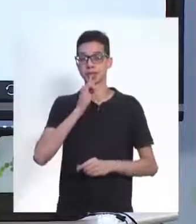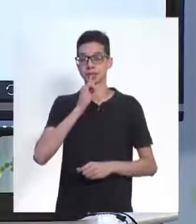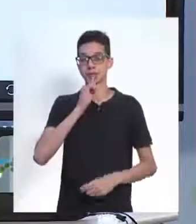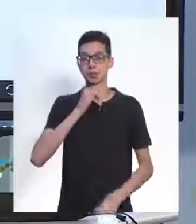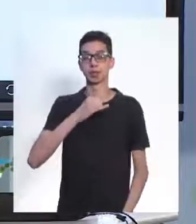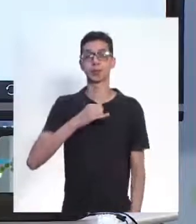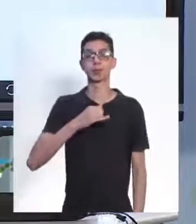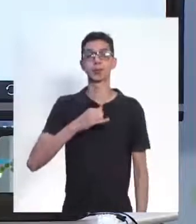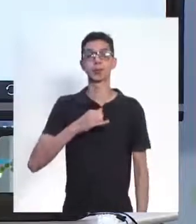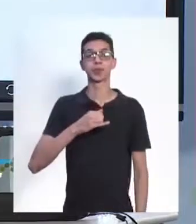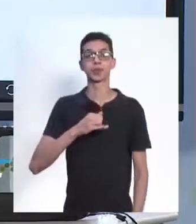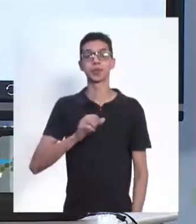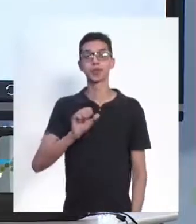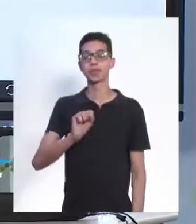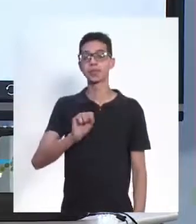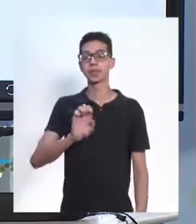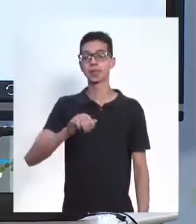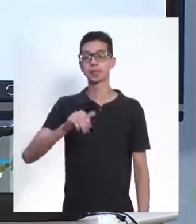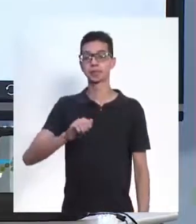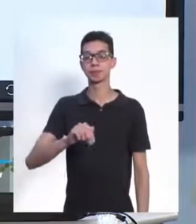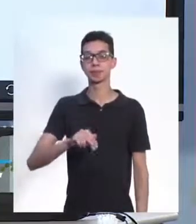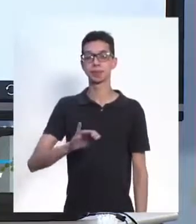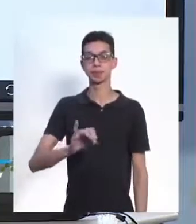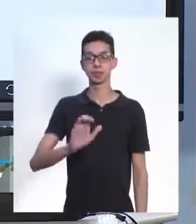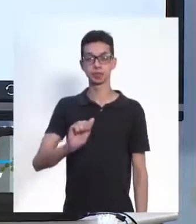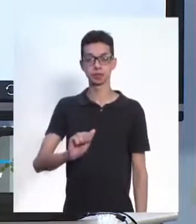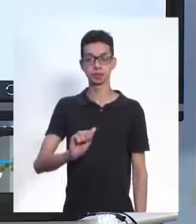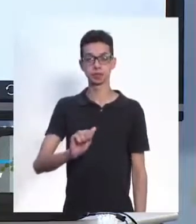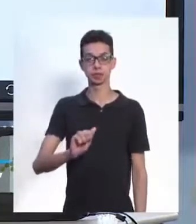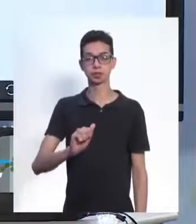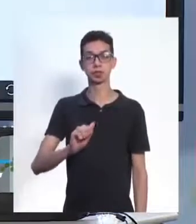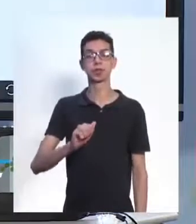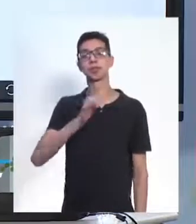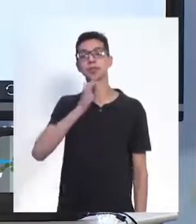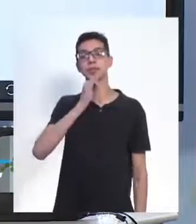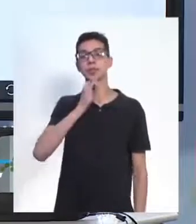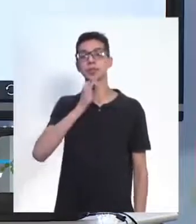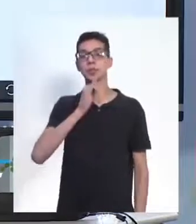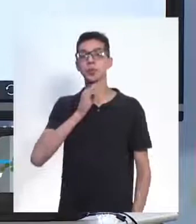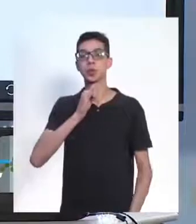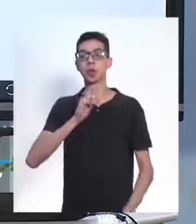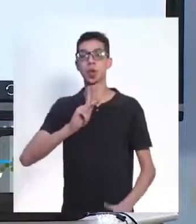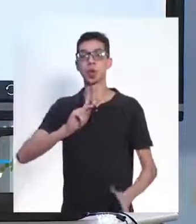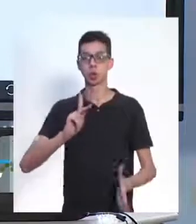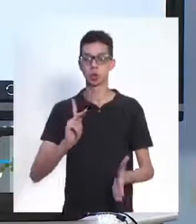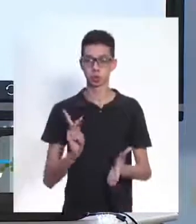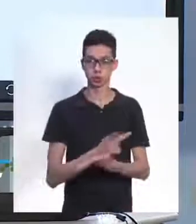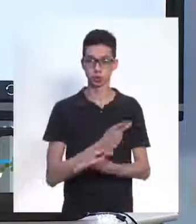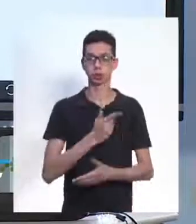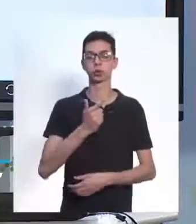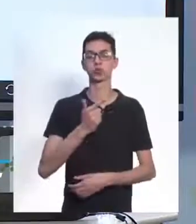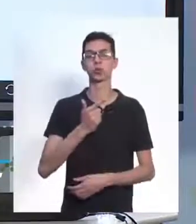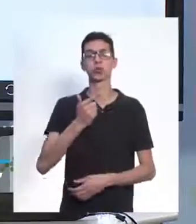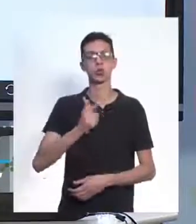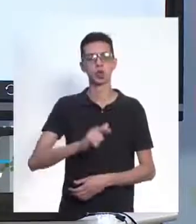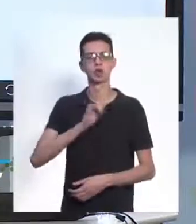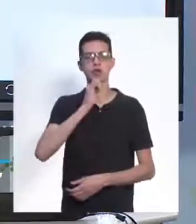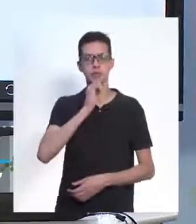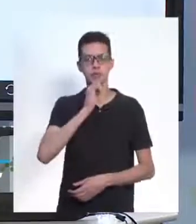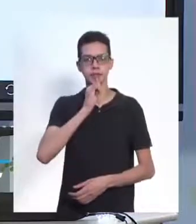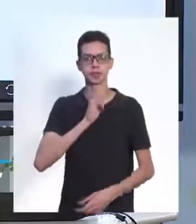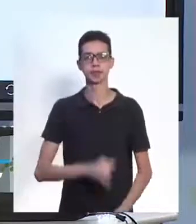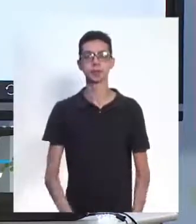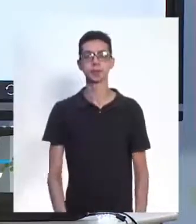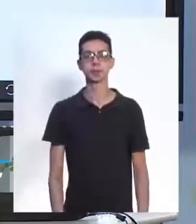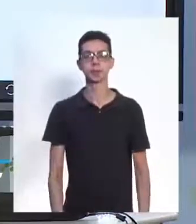que... Qual foi o quê? A consequência de ter torcido. Então, se eu atribuir